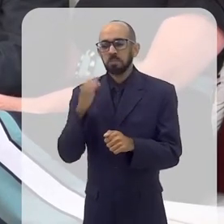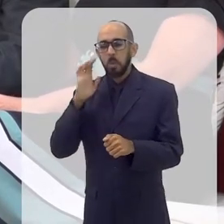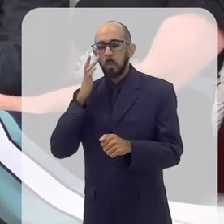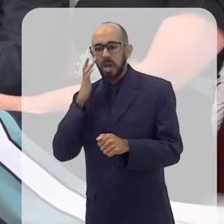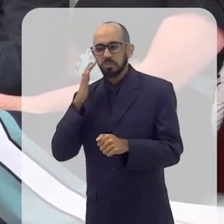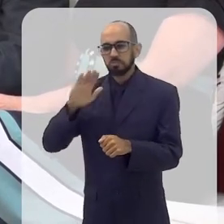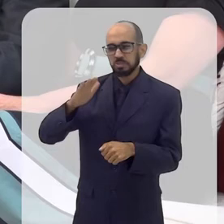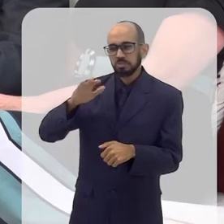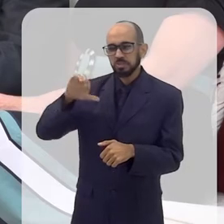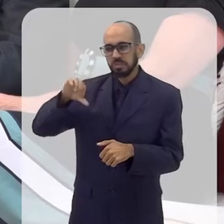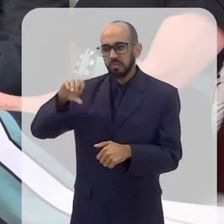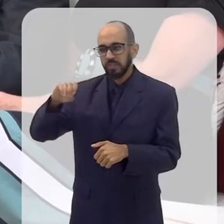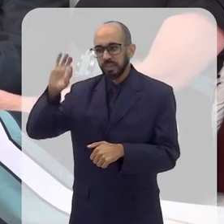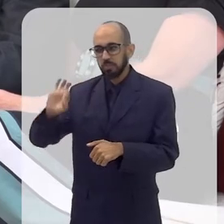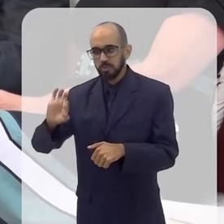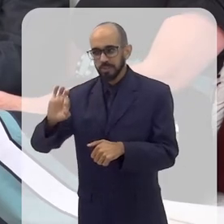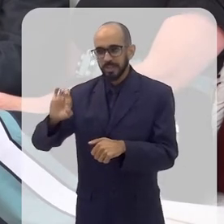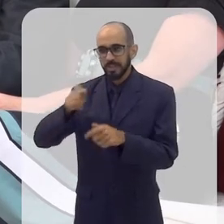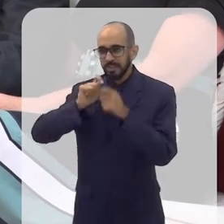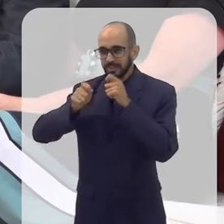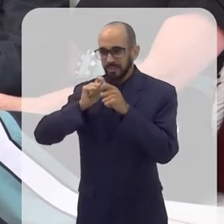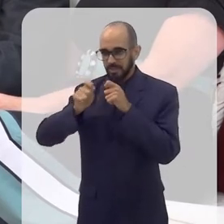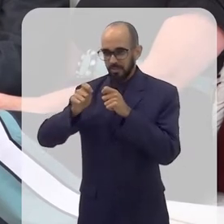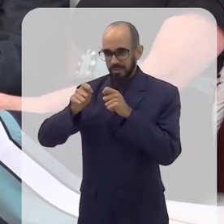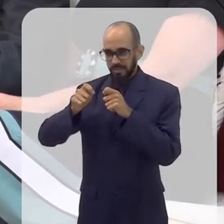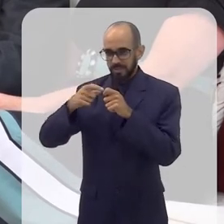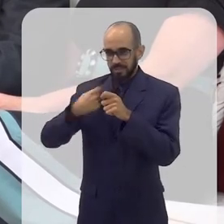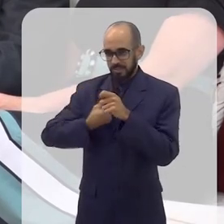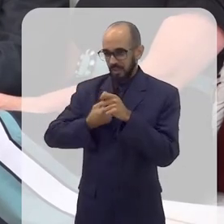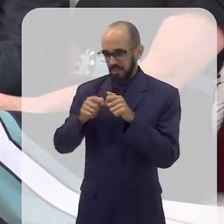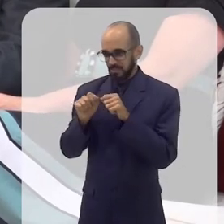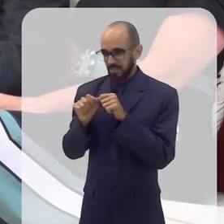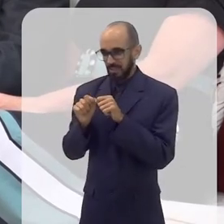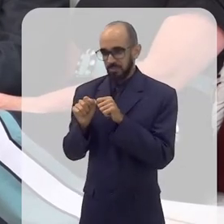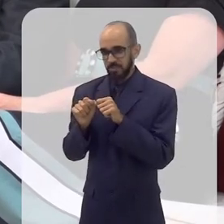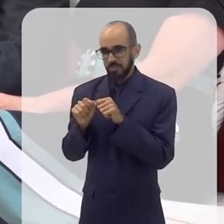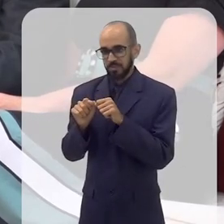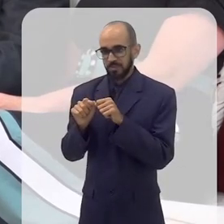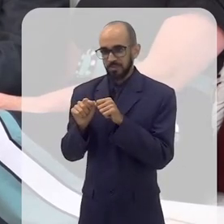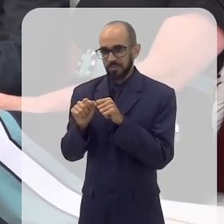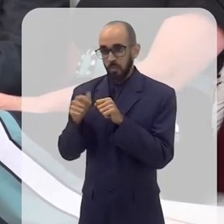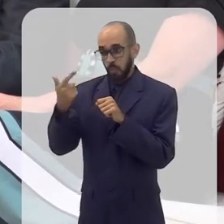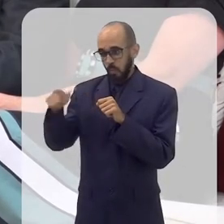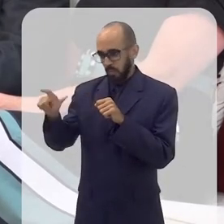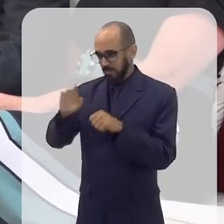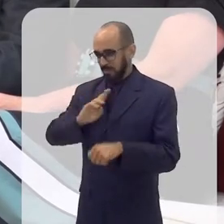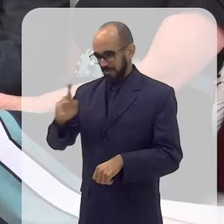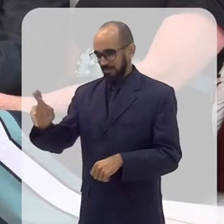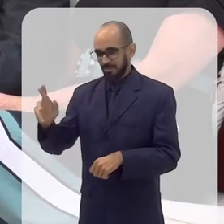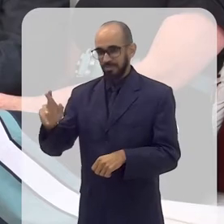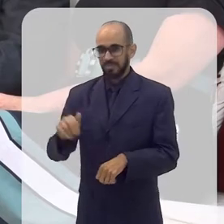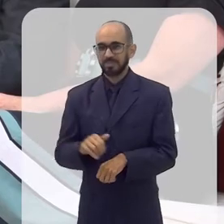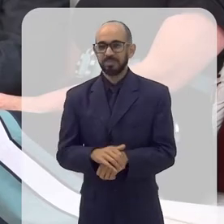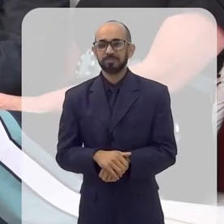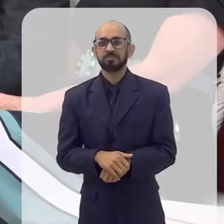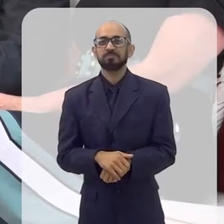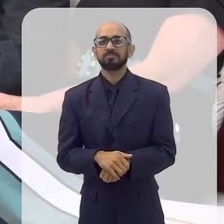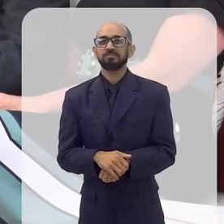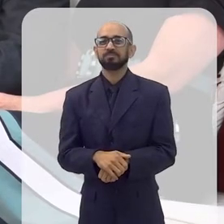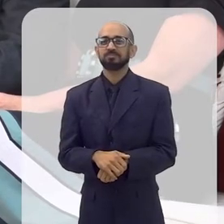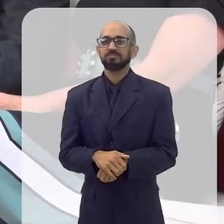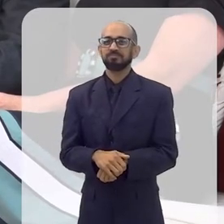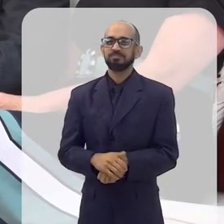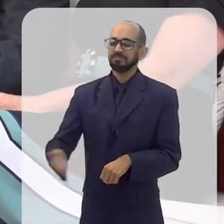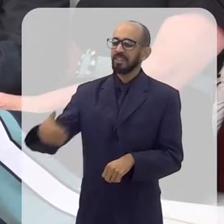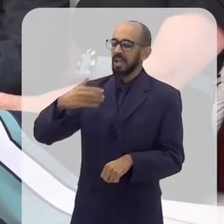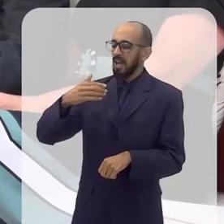Eu acho que de 90% das entrevistas que já fizemos com outras religiões,